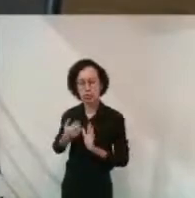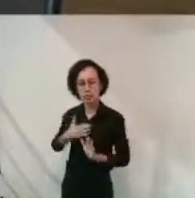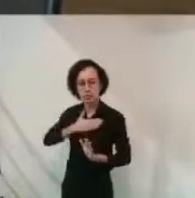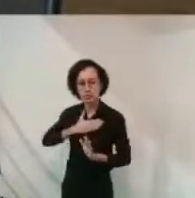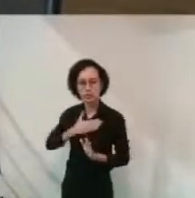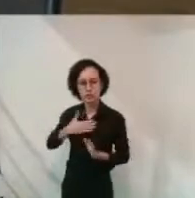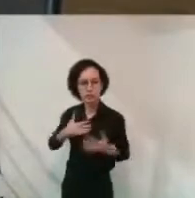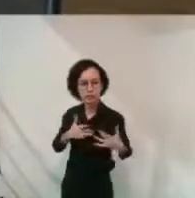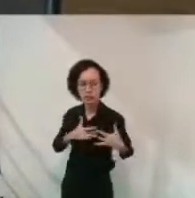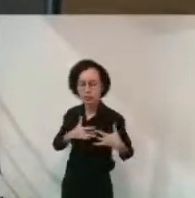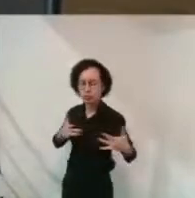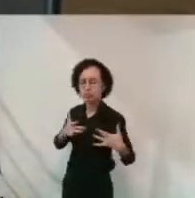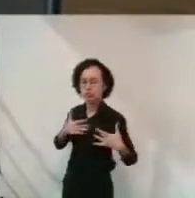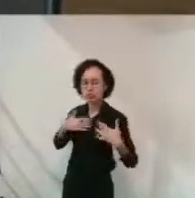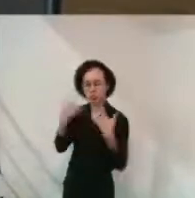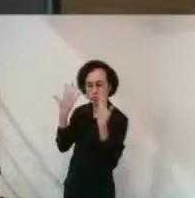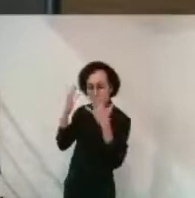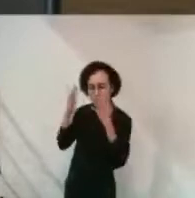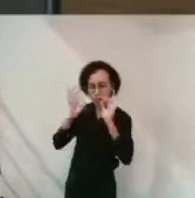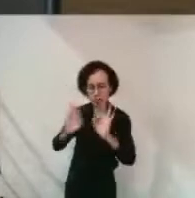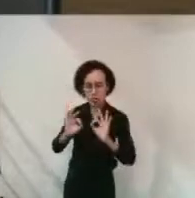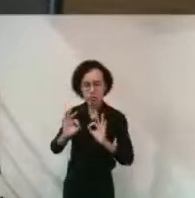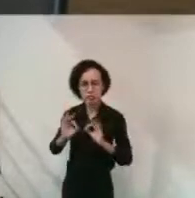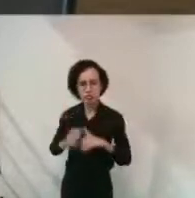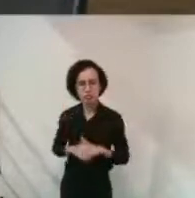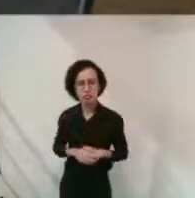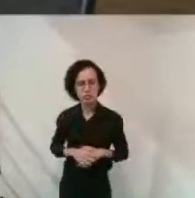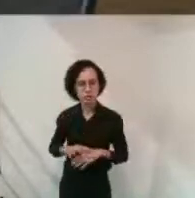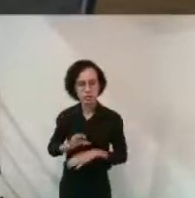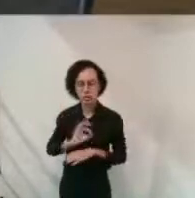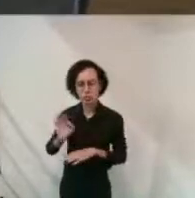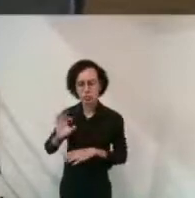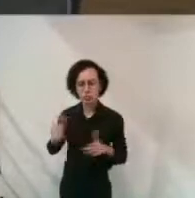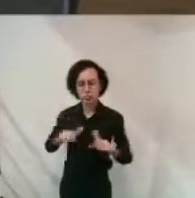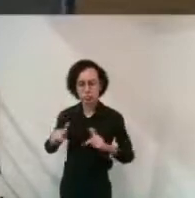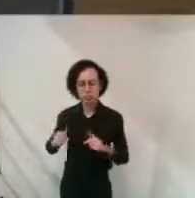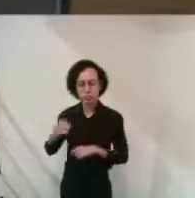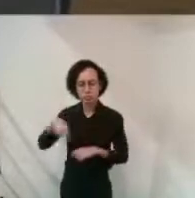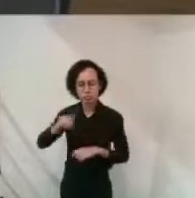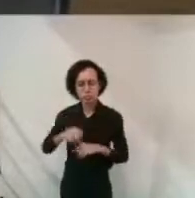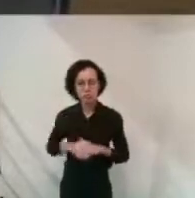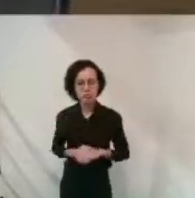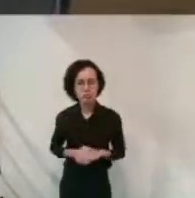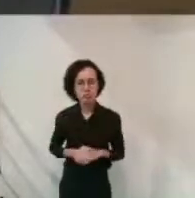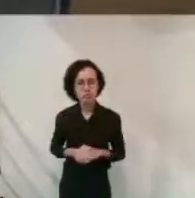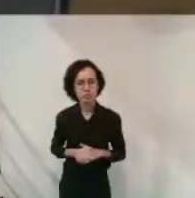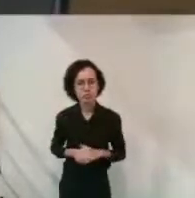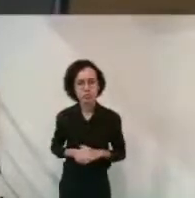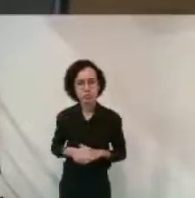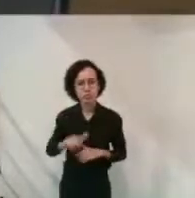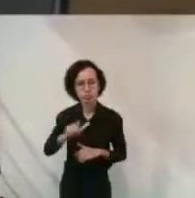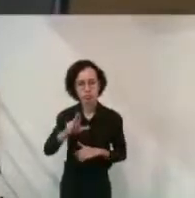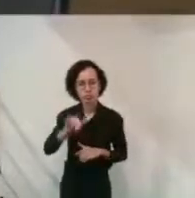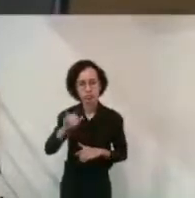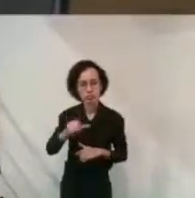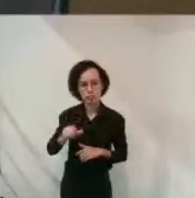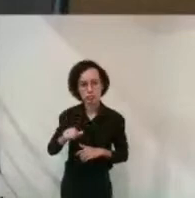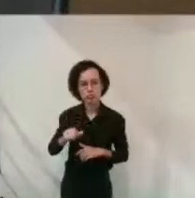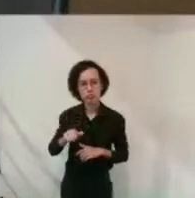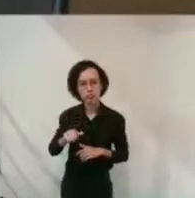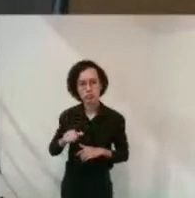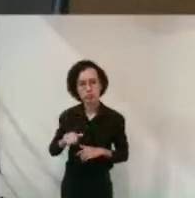eu fico apaixonada de ver. Parabéns mesmo, inspirador o trabalho de vocês aqui. O nosso colega Luiz Fernando Cabral Barreto Júnior,